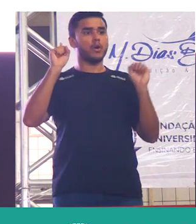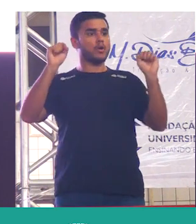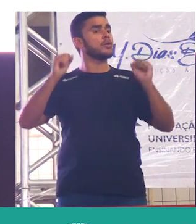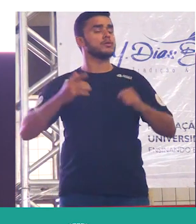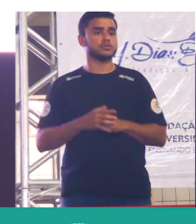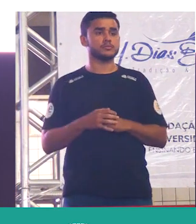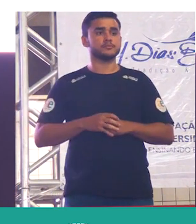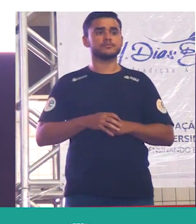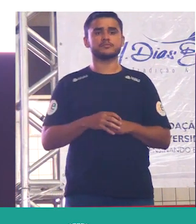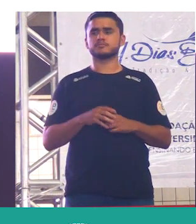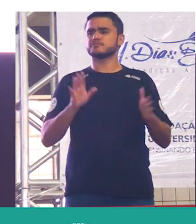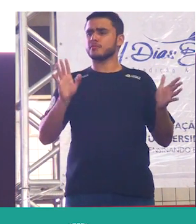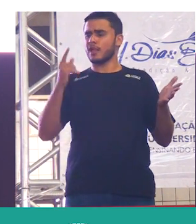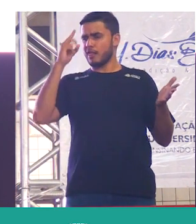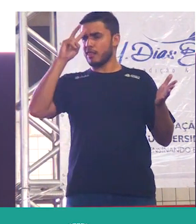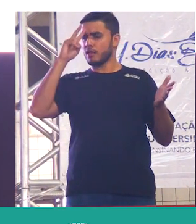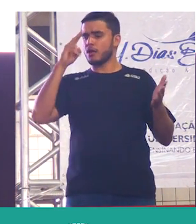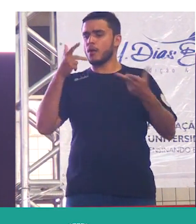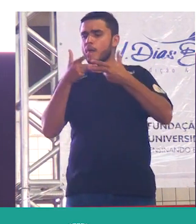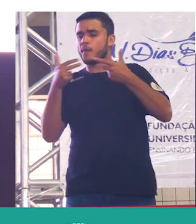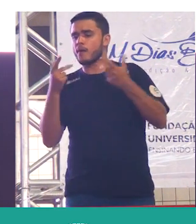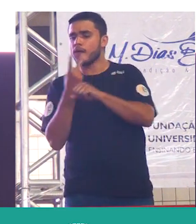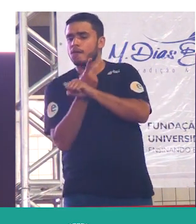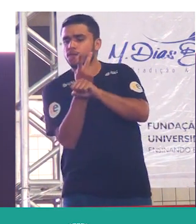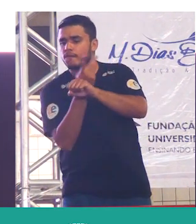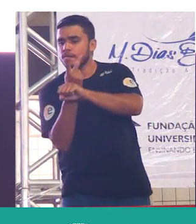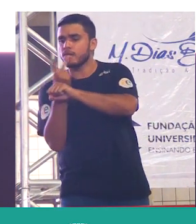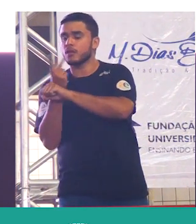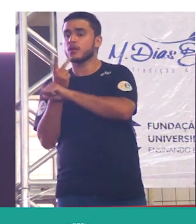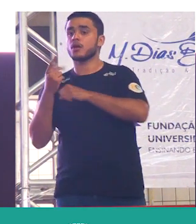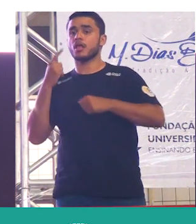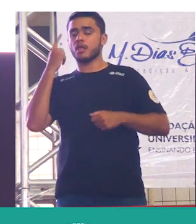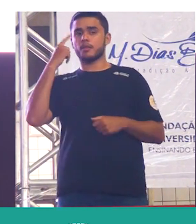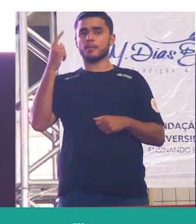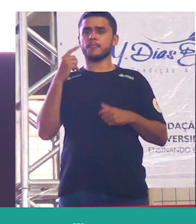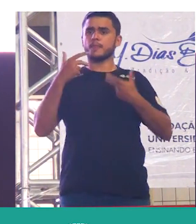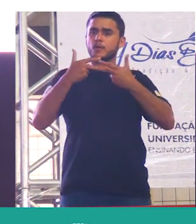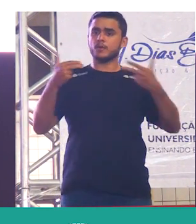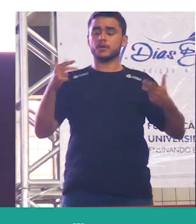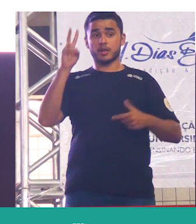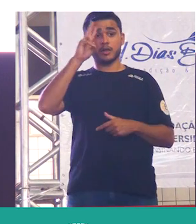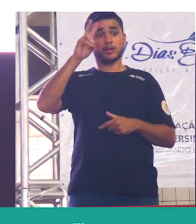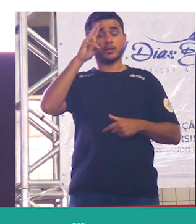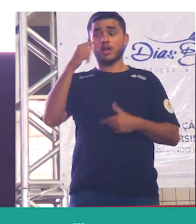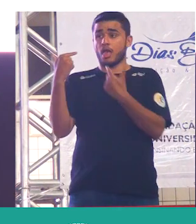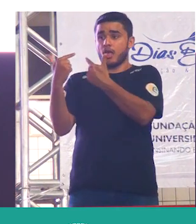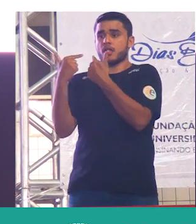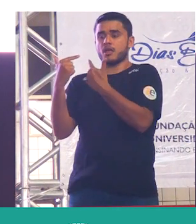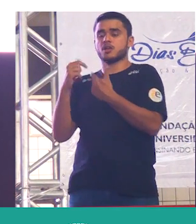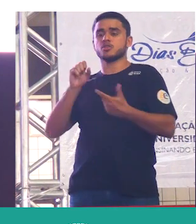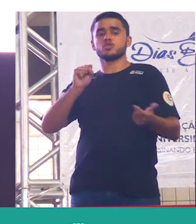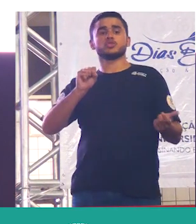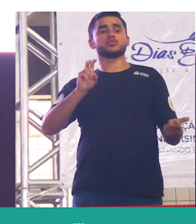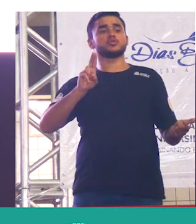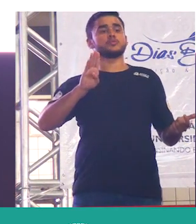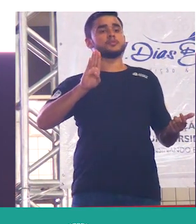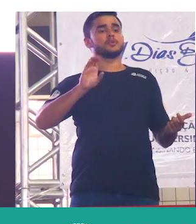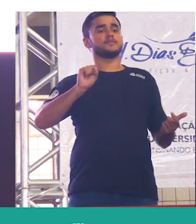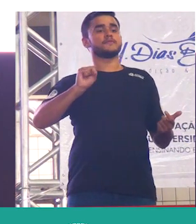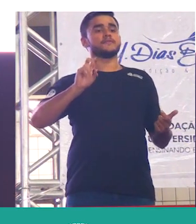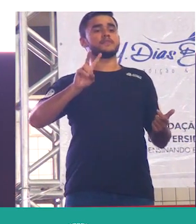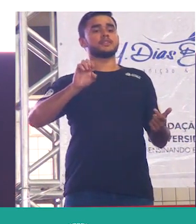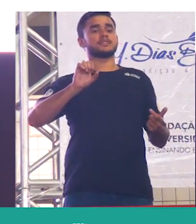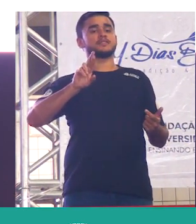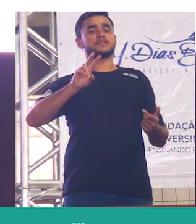subversivos, que é uma palavra na época muito feia. Pessoas tinham medo de ser chamadas assim, porque quem